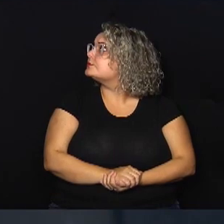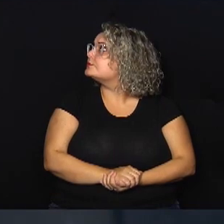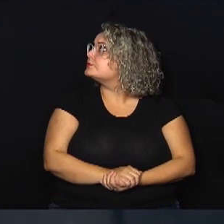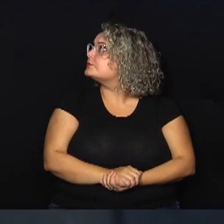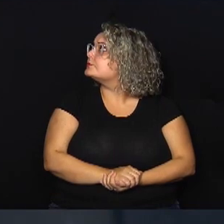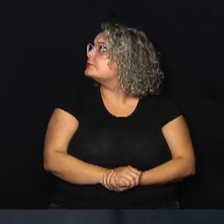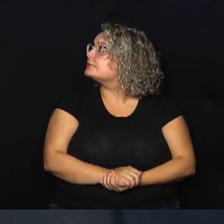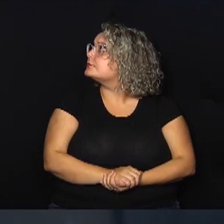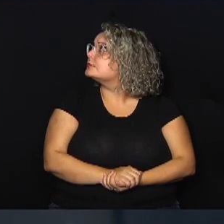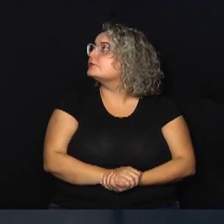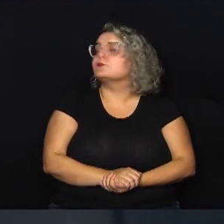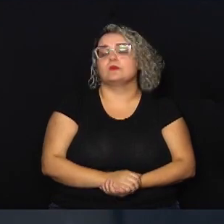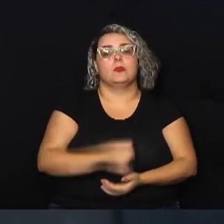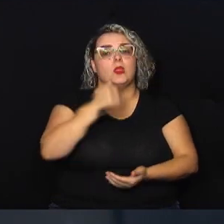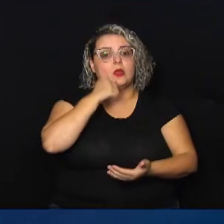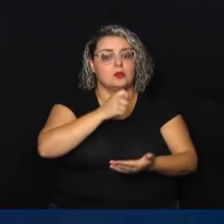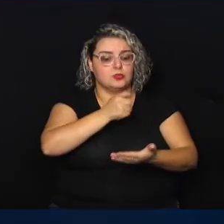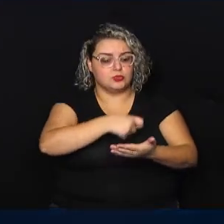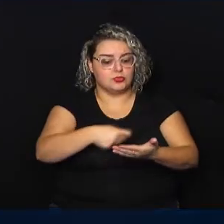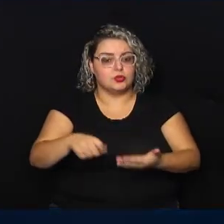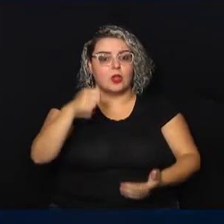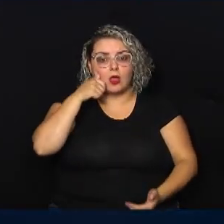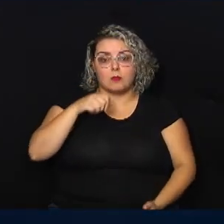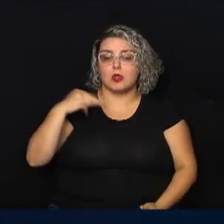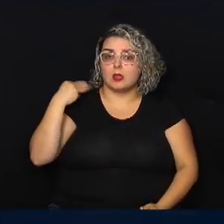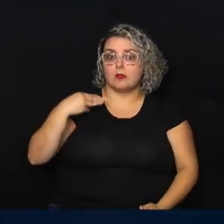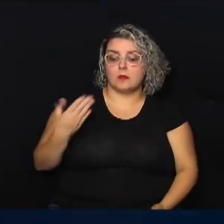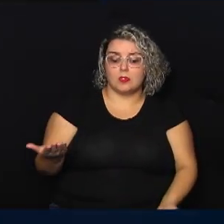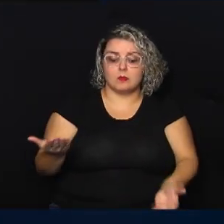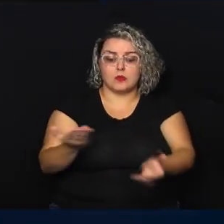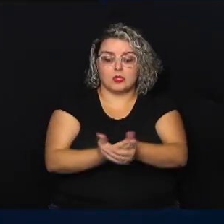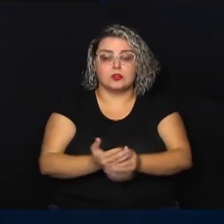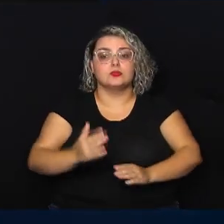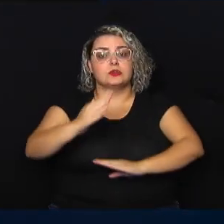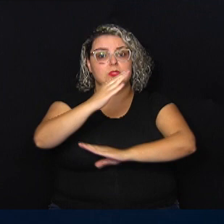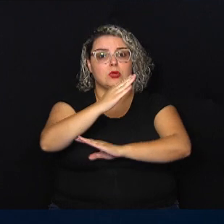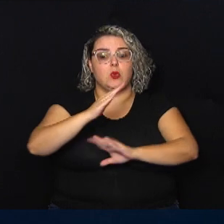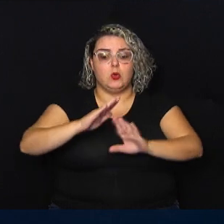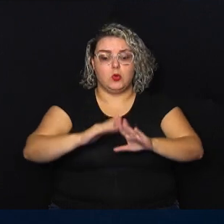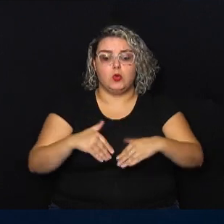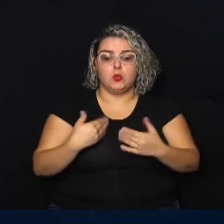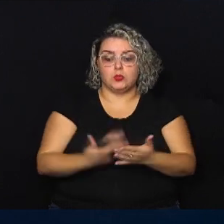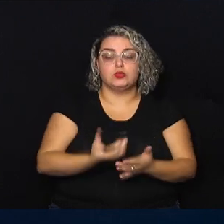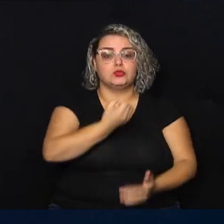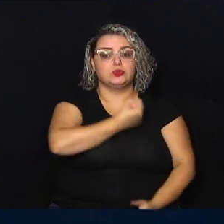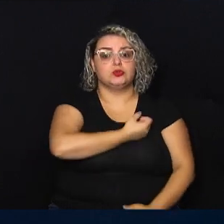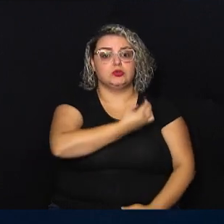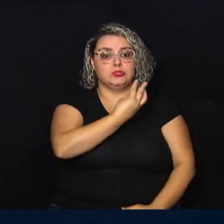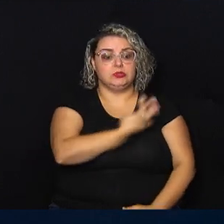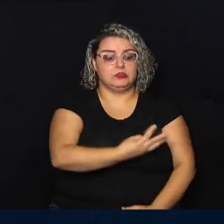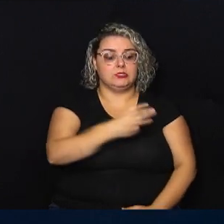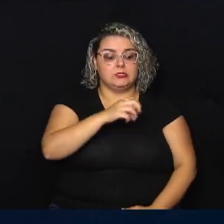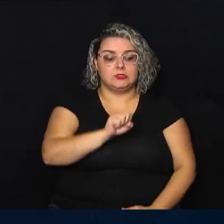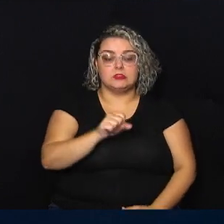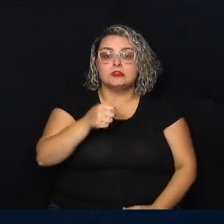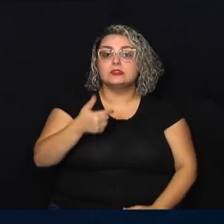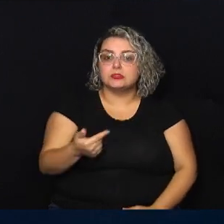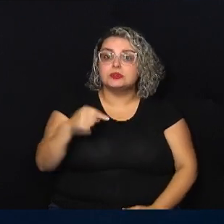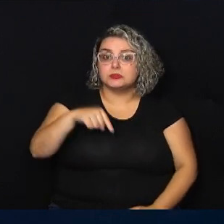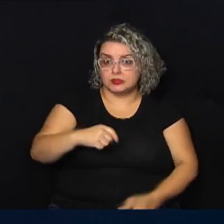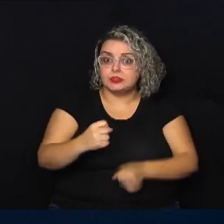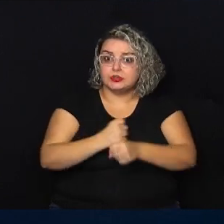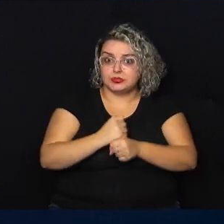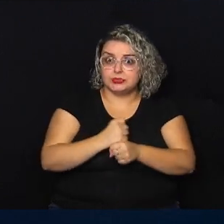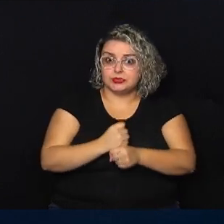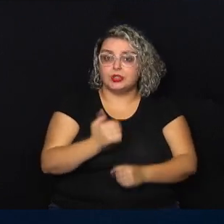De autoria da vereadora Mariana Conte, foi protocolado na Câmara o requerimento número 382 deste ano,